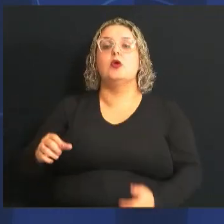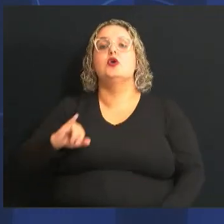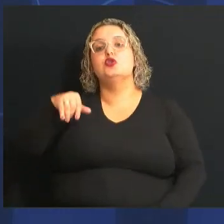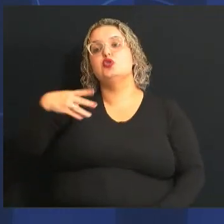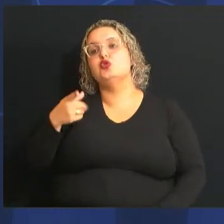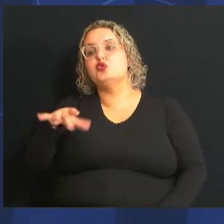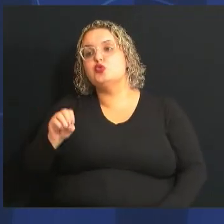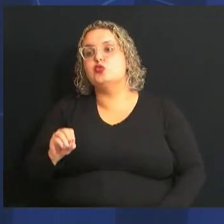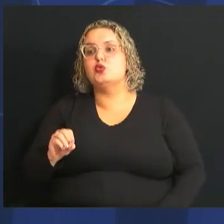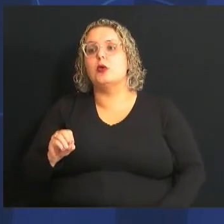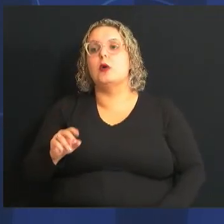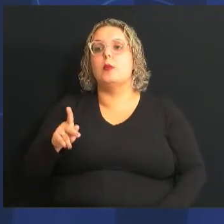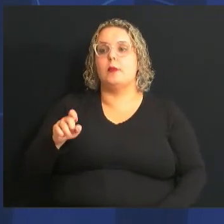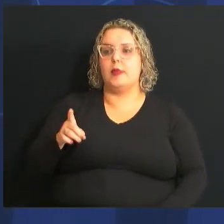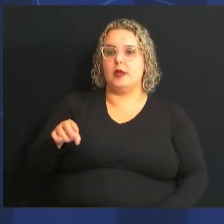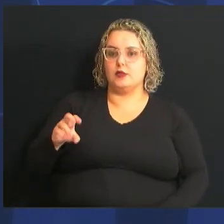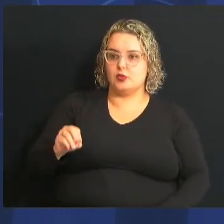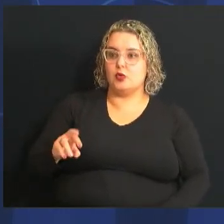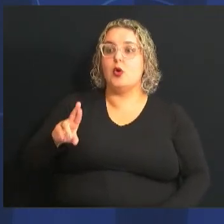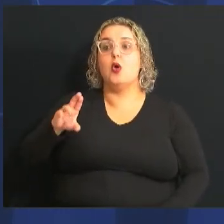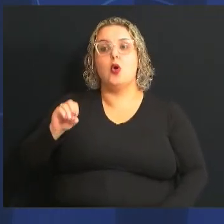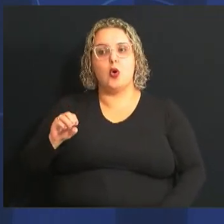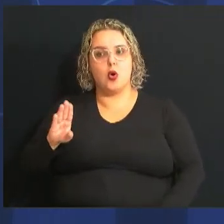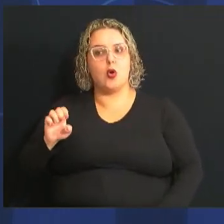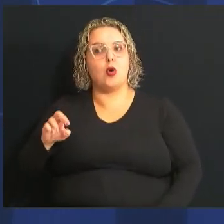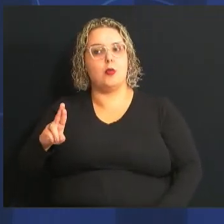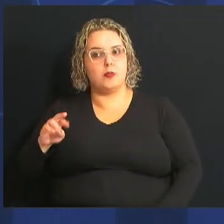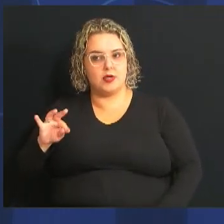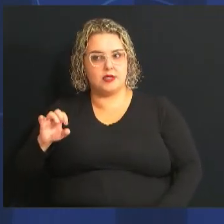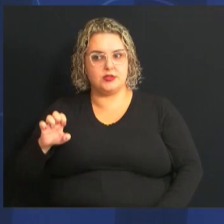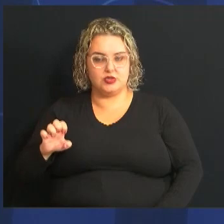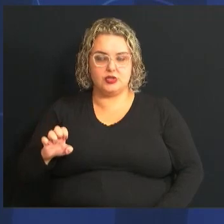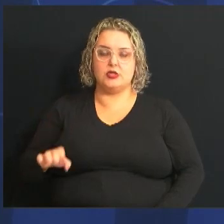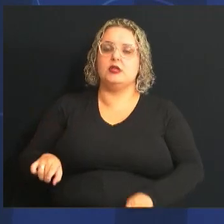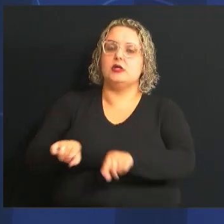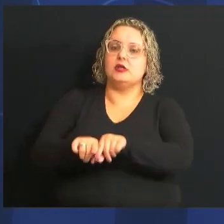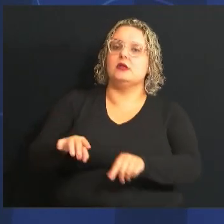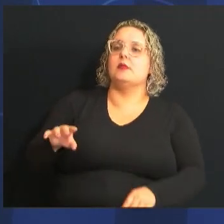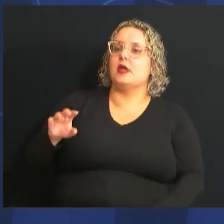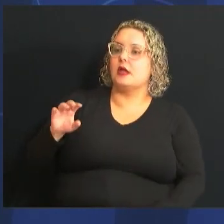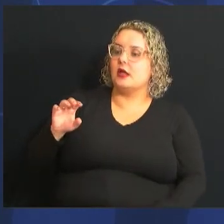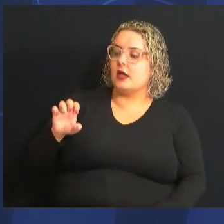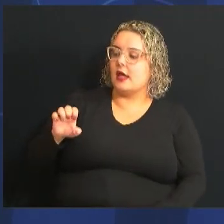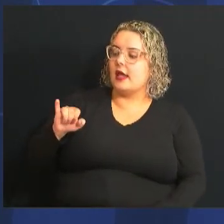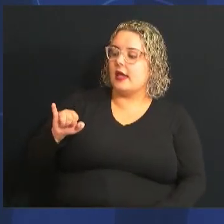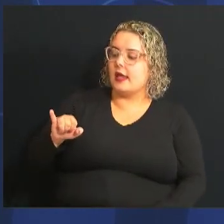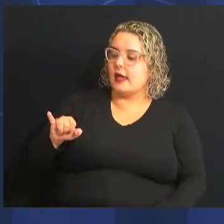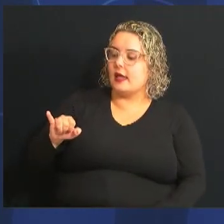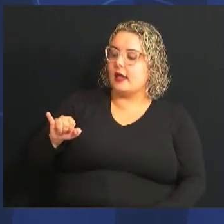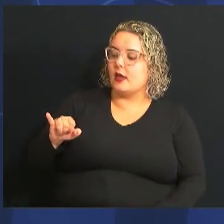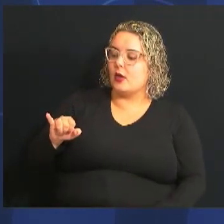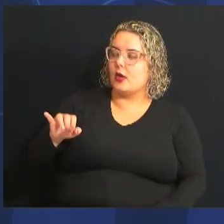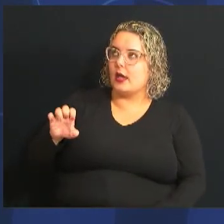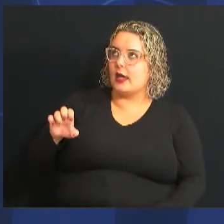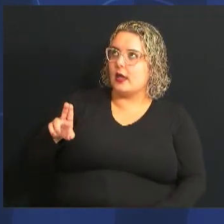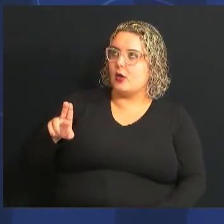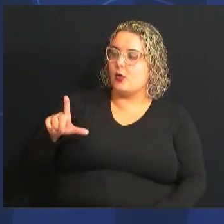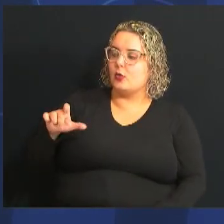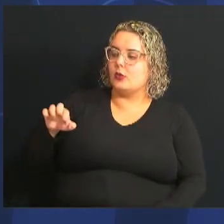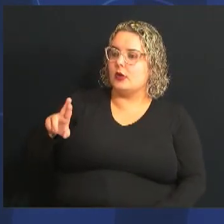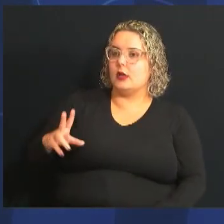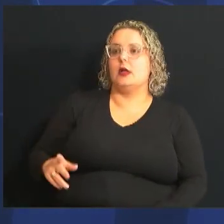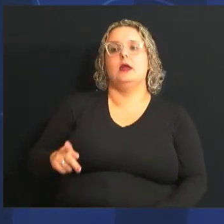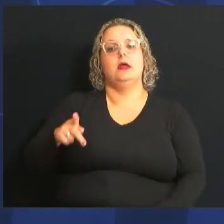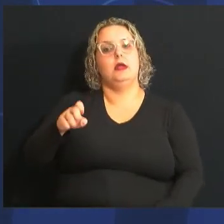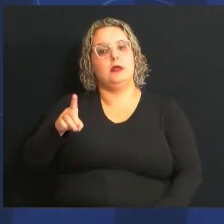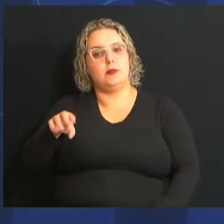lateral direita, Robert e Euler, que marcou o gol, a dupla de zagueiros, e o Pedro Alves na lateral